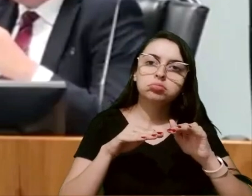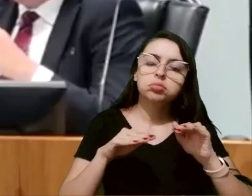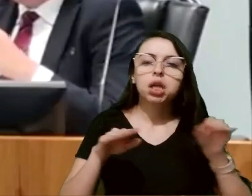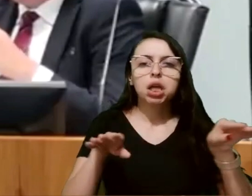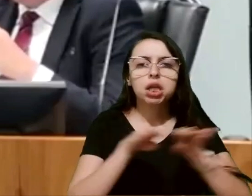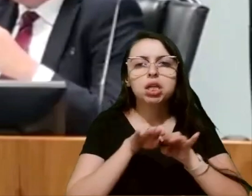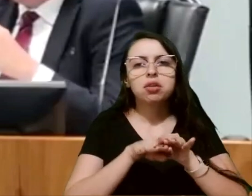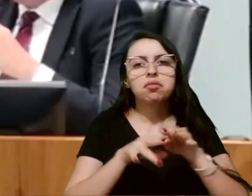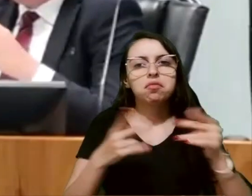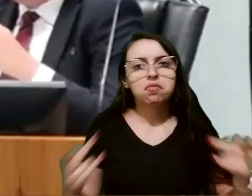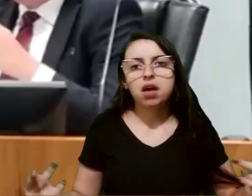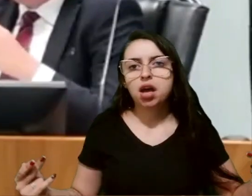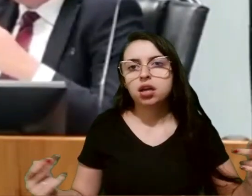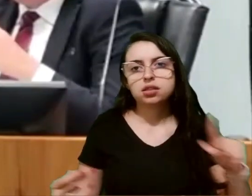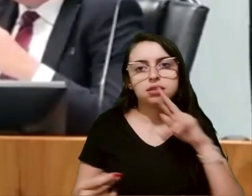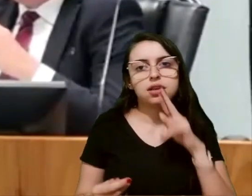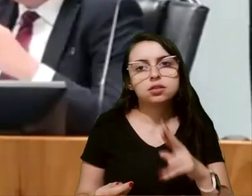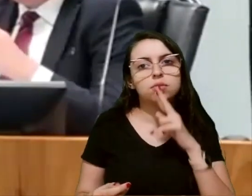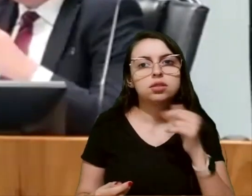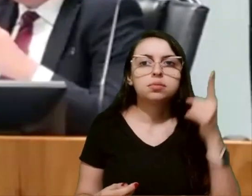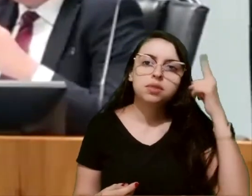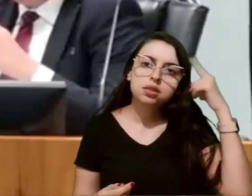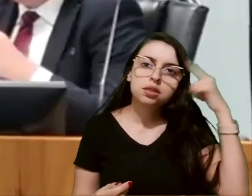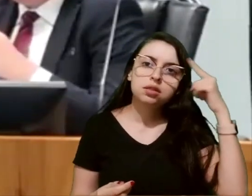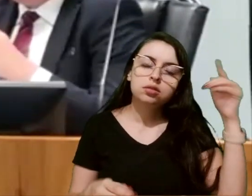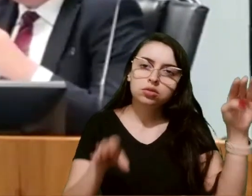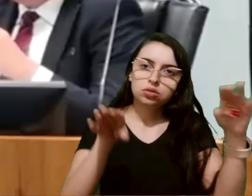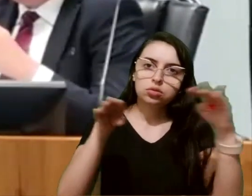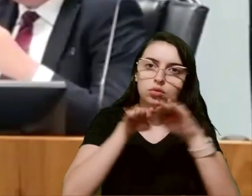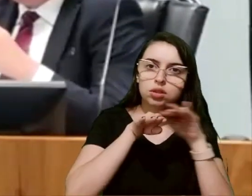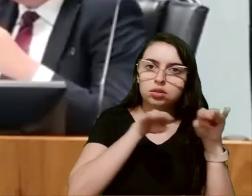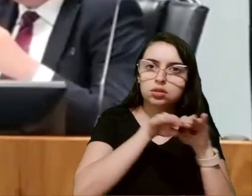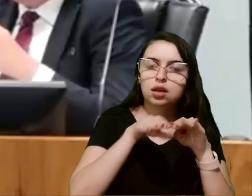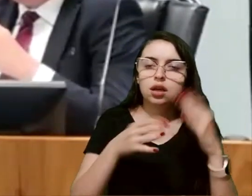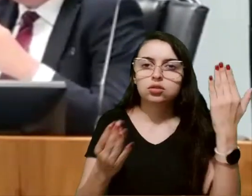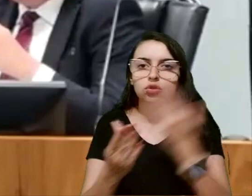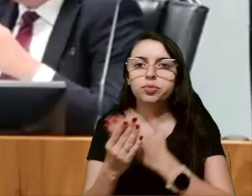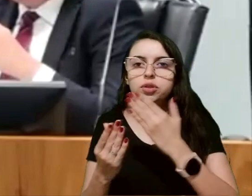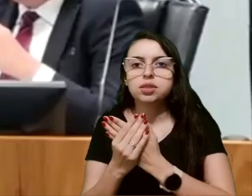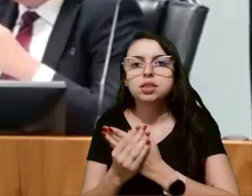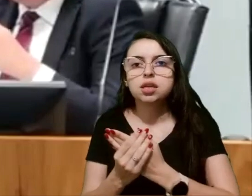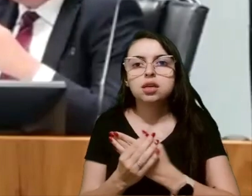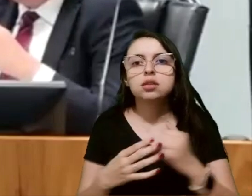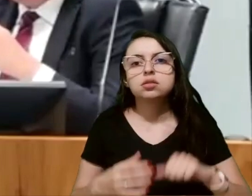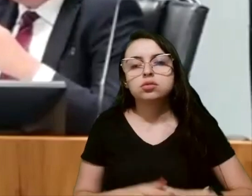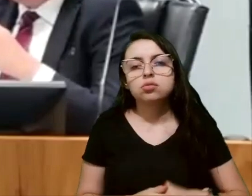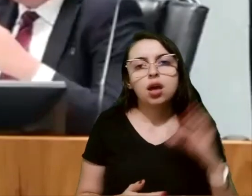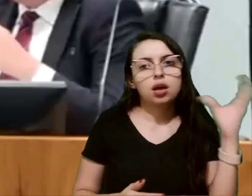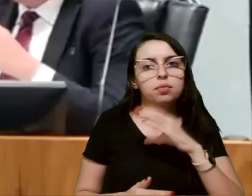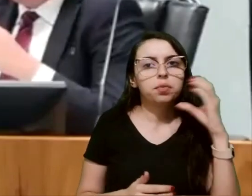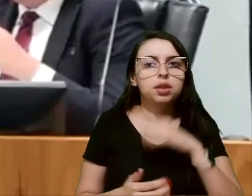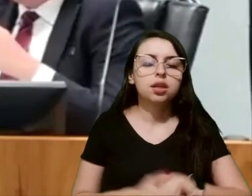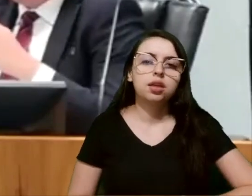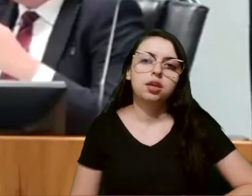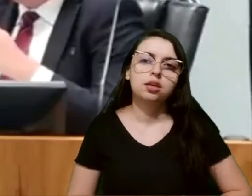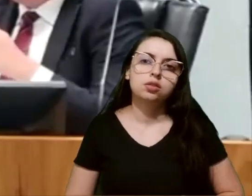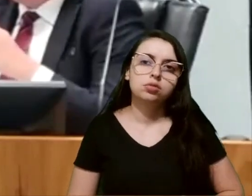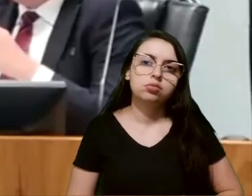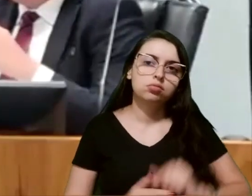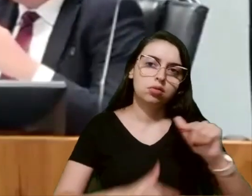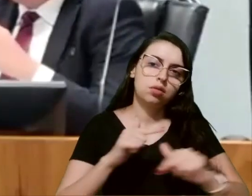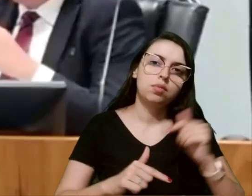testa diferentes modelos de agrupamento, né. Pensando, obviamente, em afinidade dos casos entre si, ou seja, para otimizar o